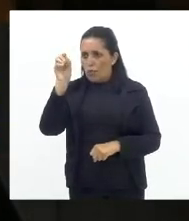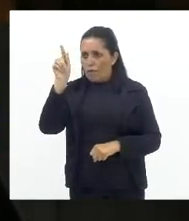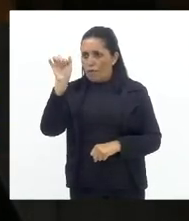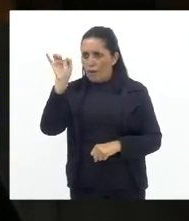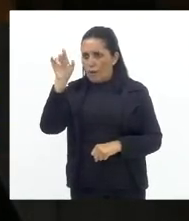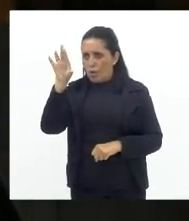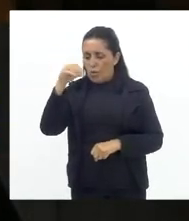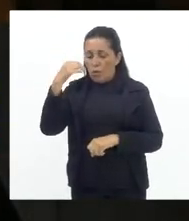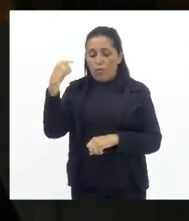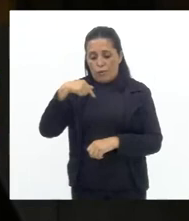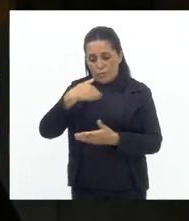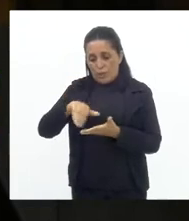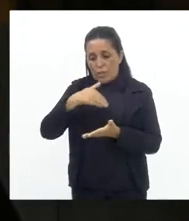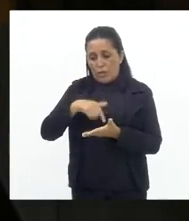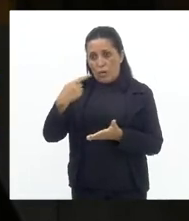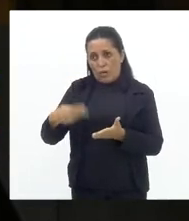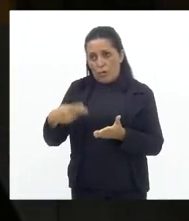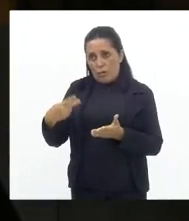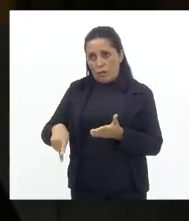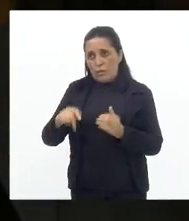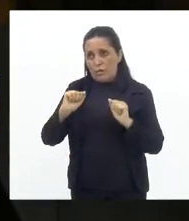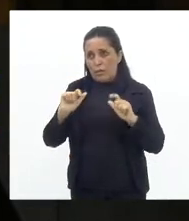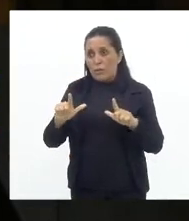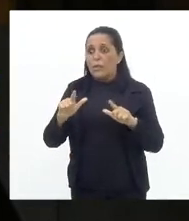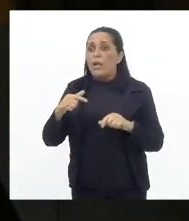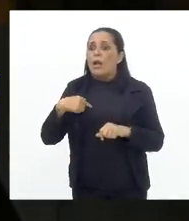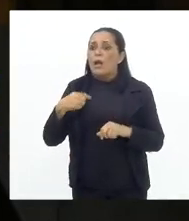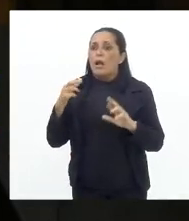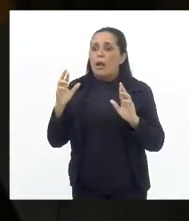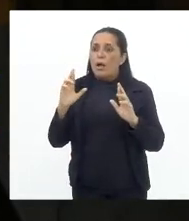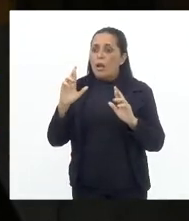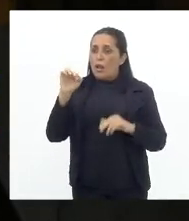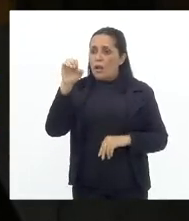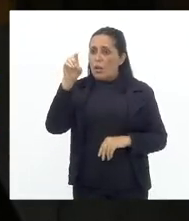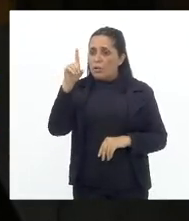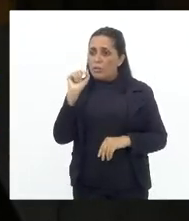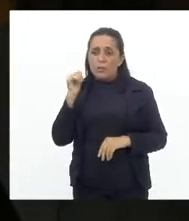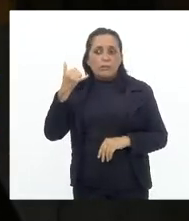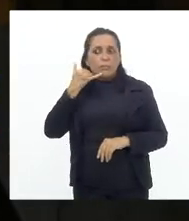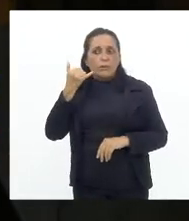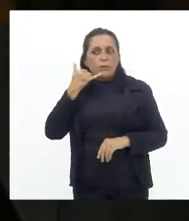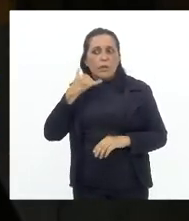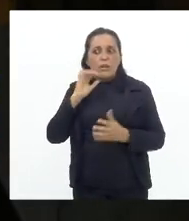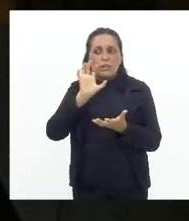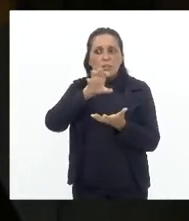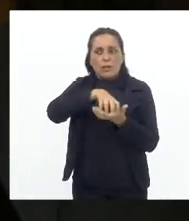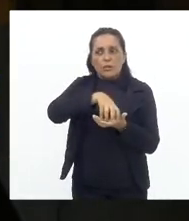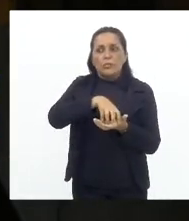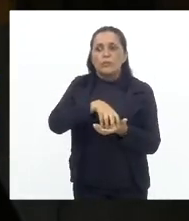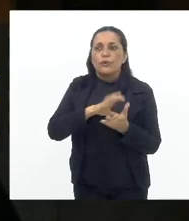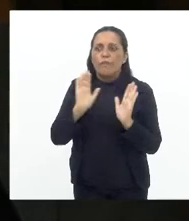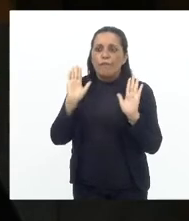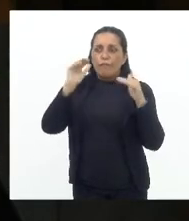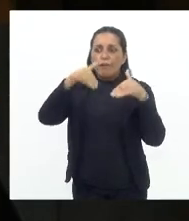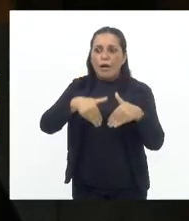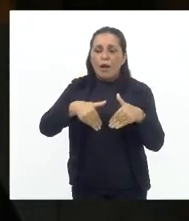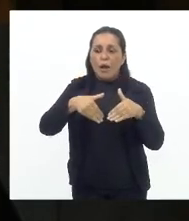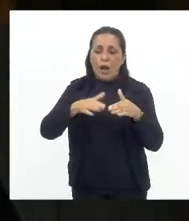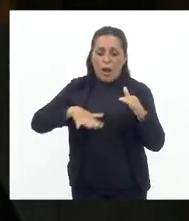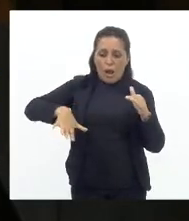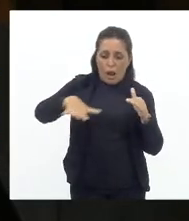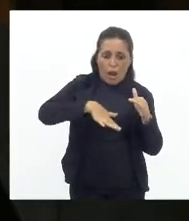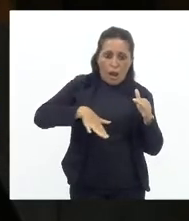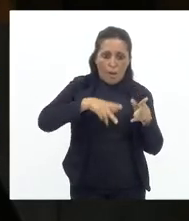foi secretário nesta casa quero uma rede de Telecentro era o programa a ilusão digital muito focado nas áreas populares da